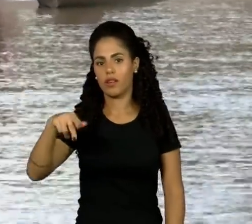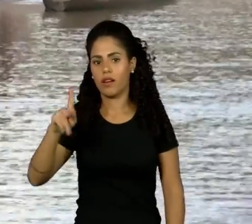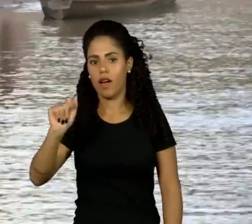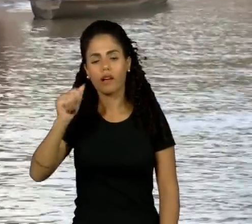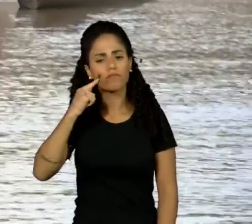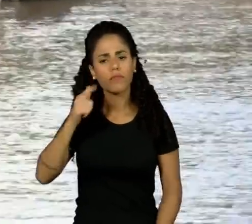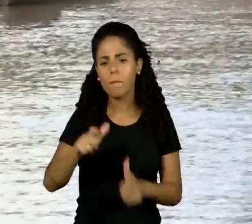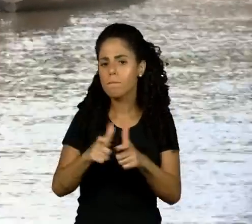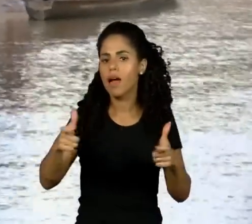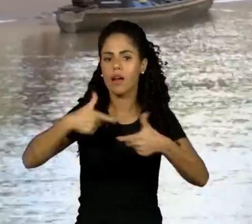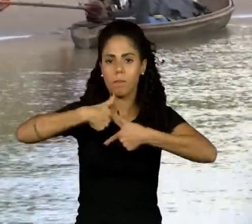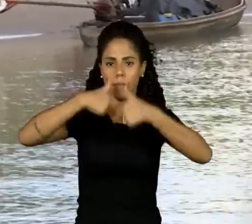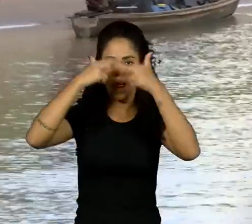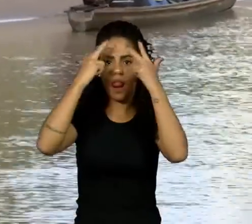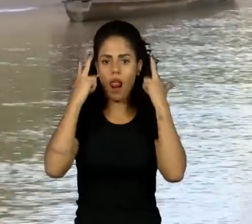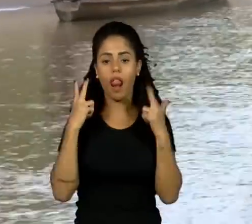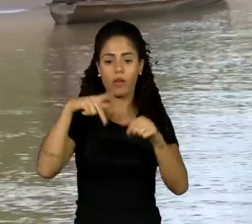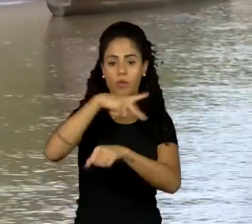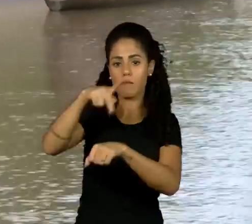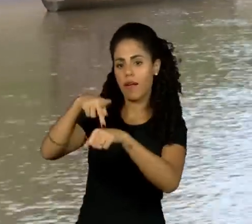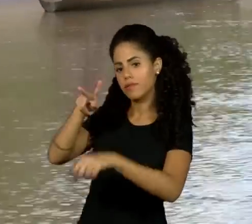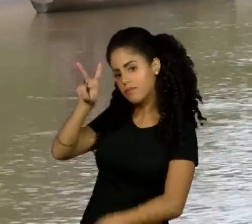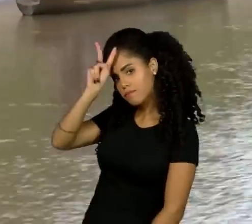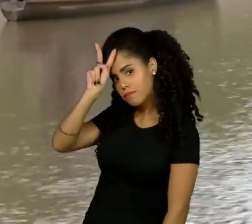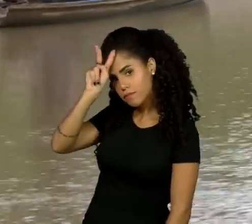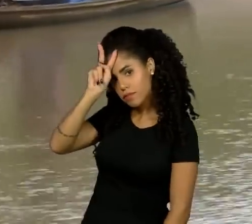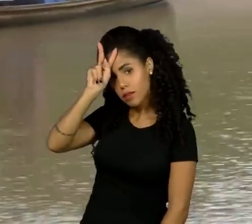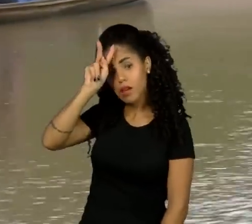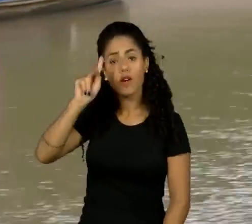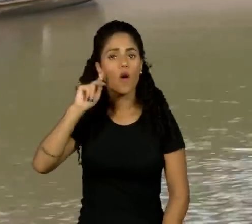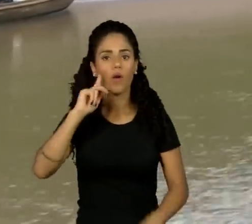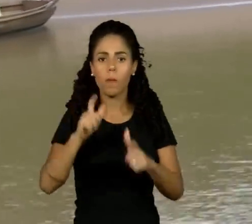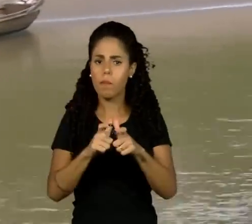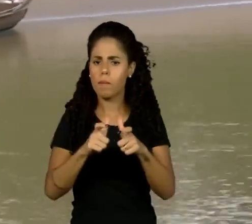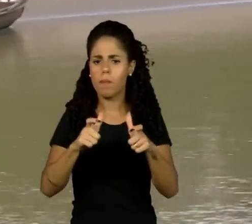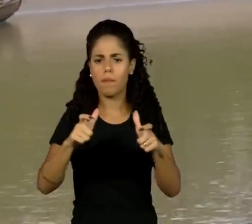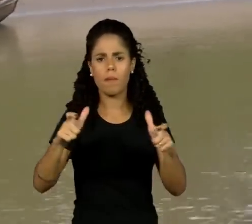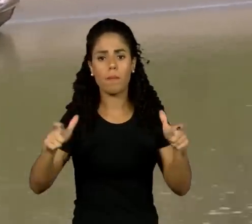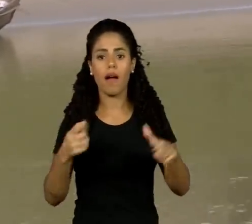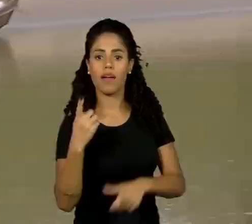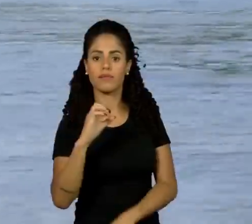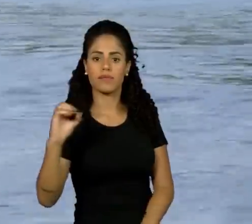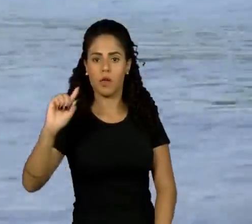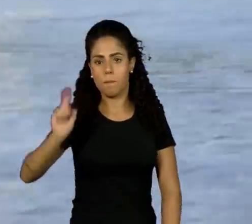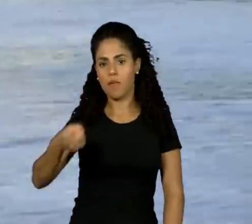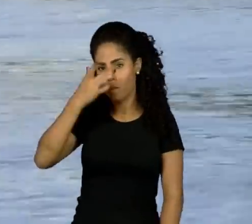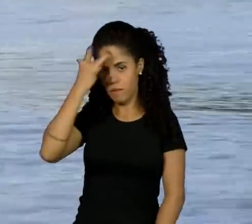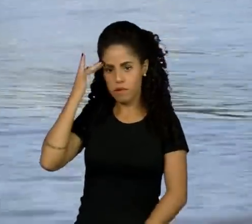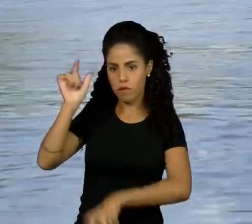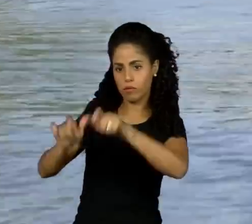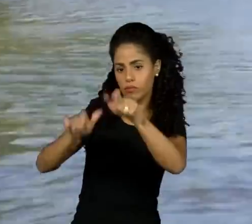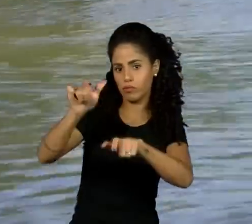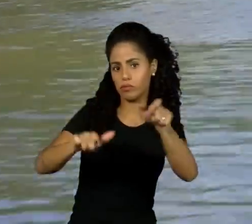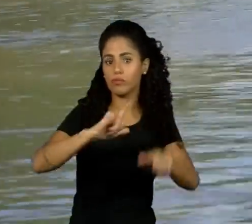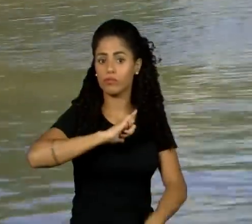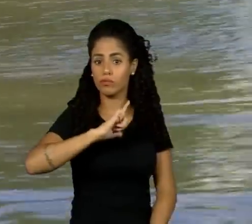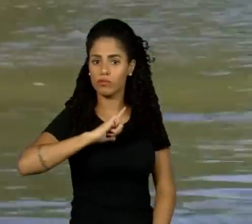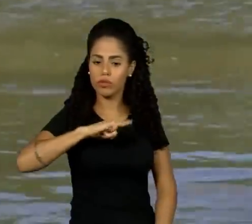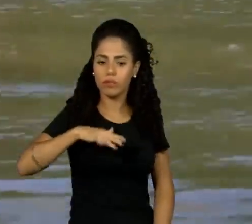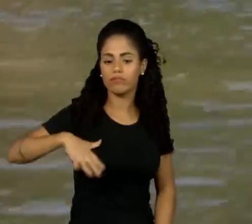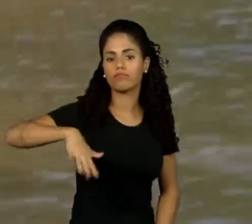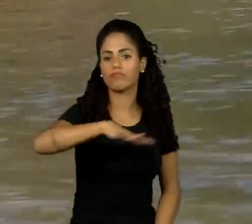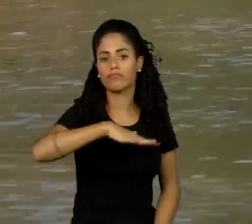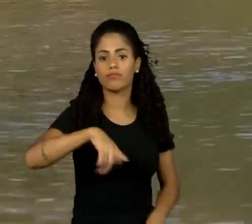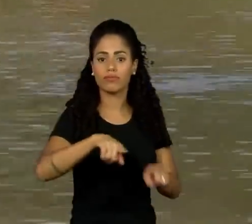da etnia está no Peru, formando uma população que ultrapassa 100 mil habitantes. Na terra